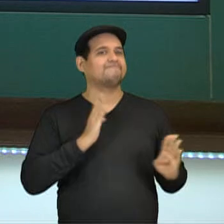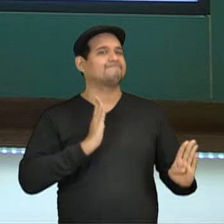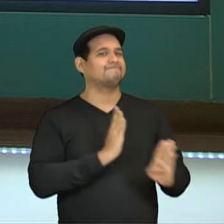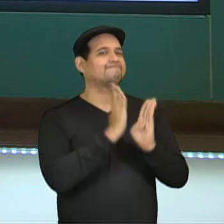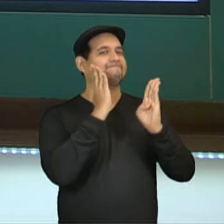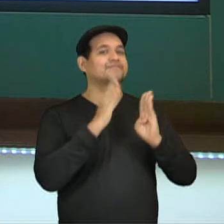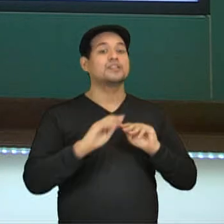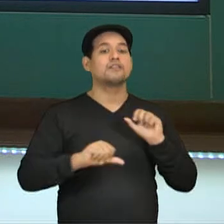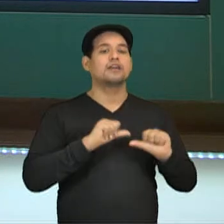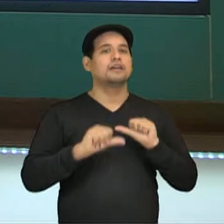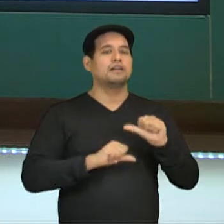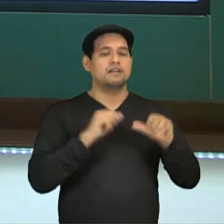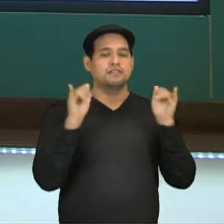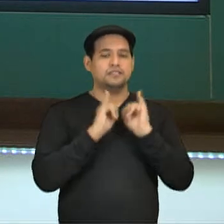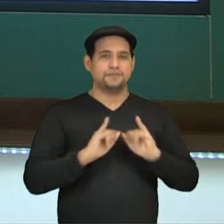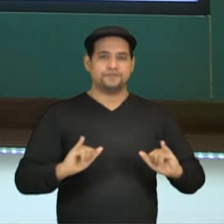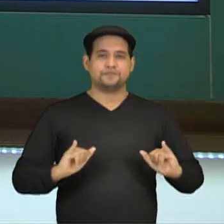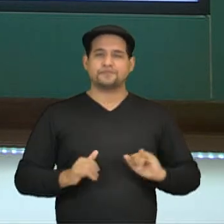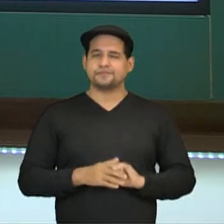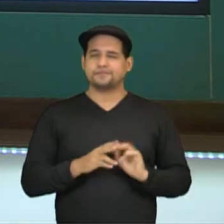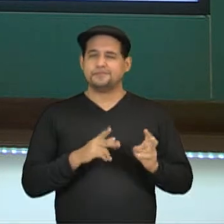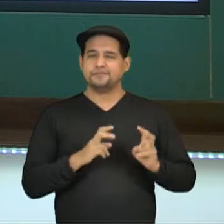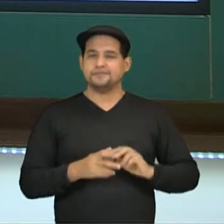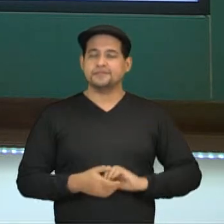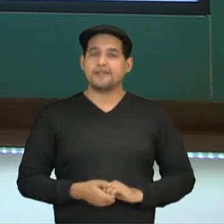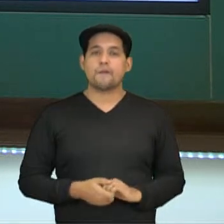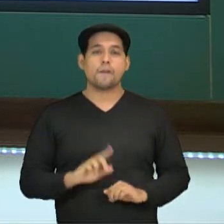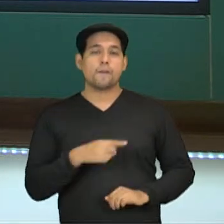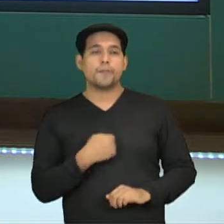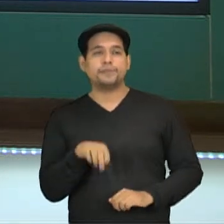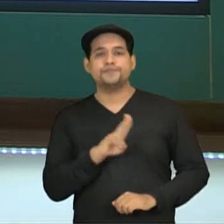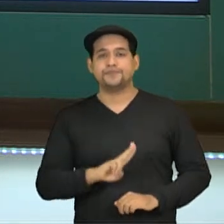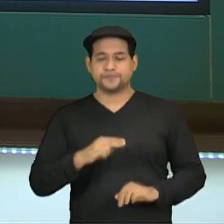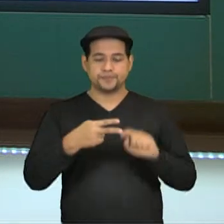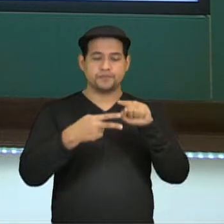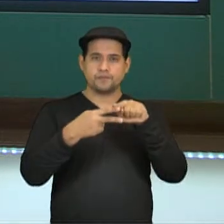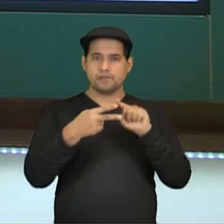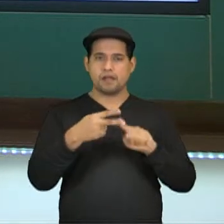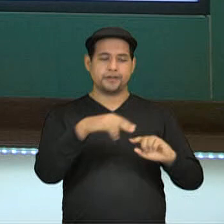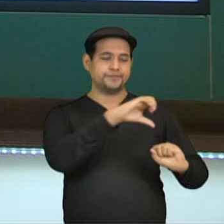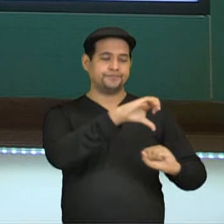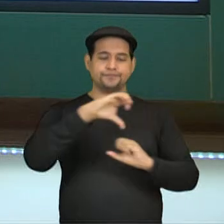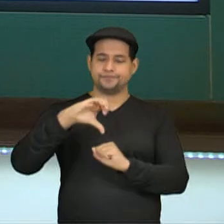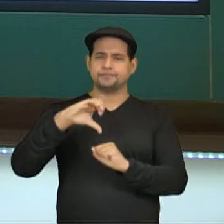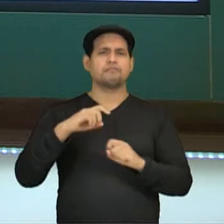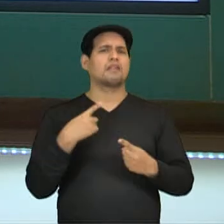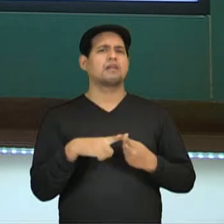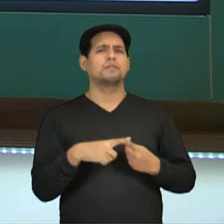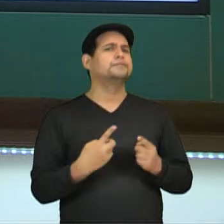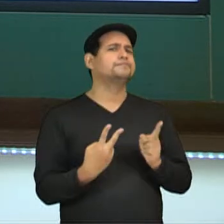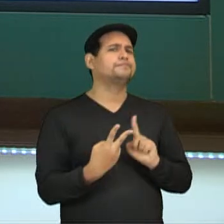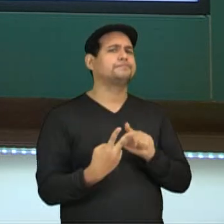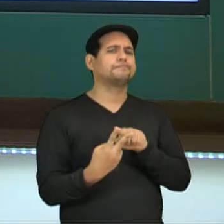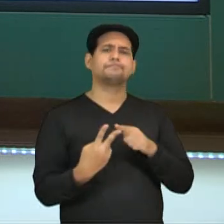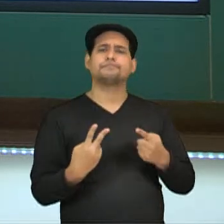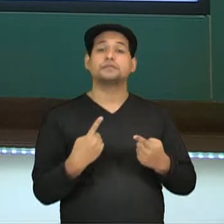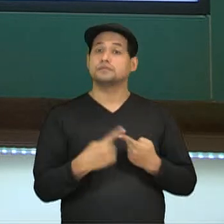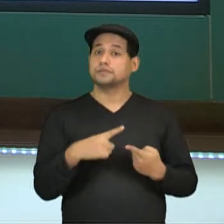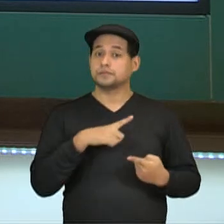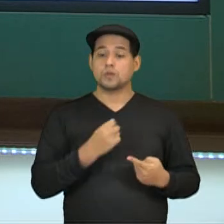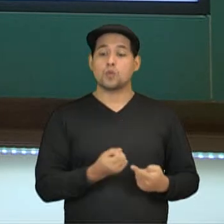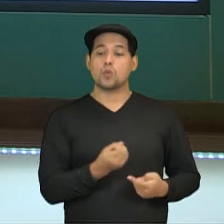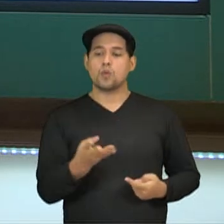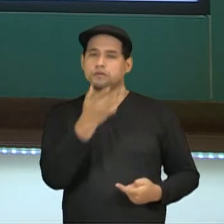Vamos transformar essas informações. Olha lá, ó. Vamos trabalhar com duas incógnitas. Por que duas? Quantidade